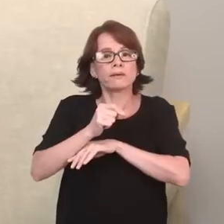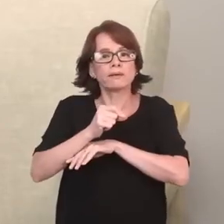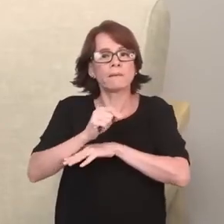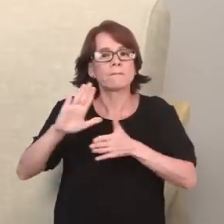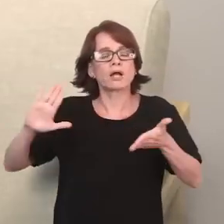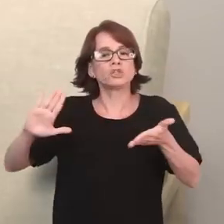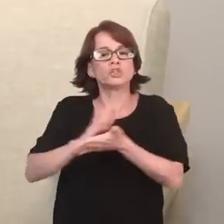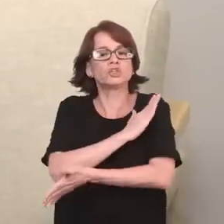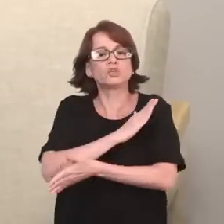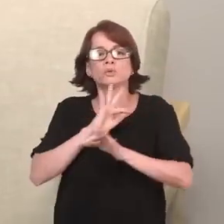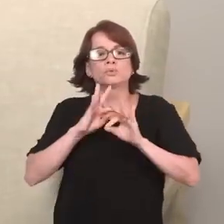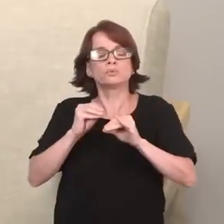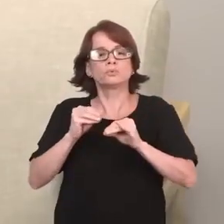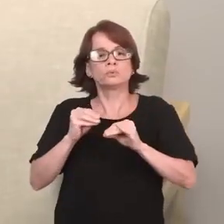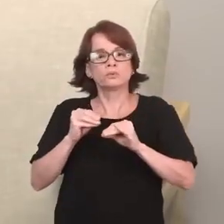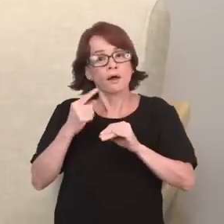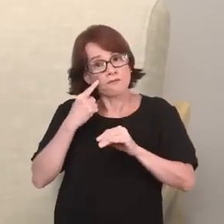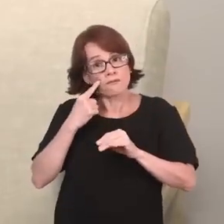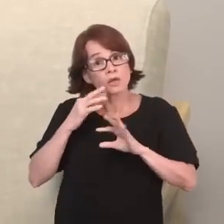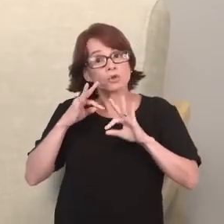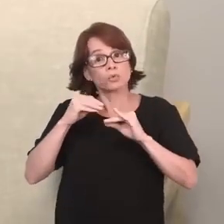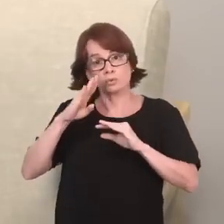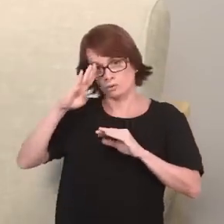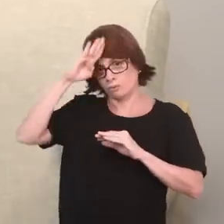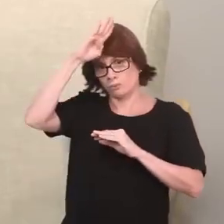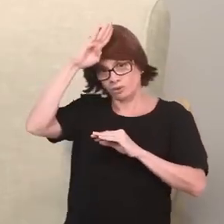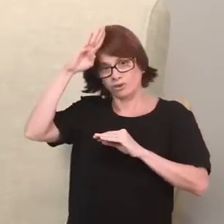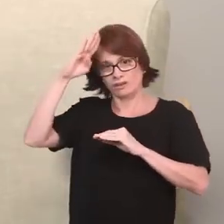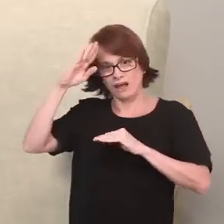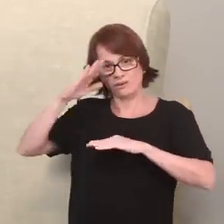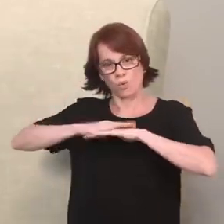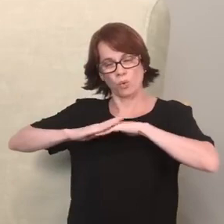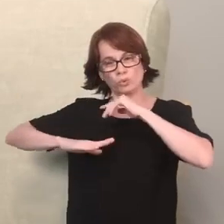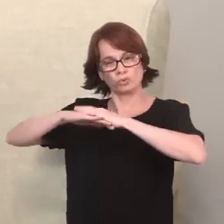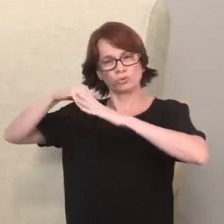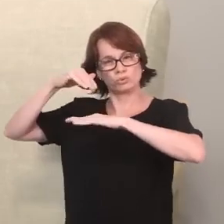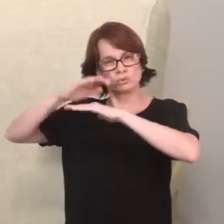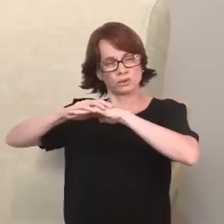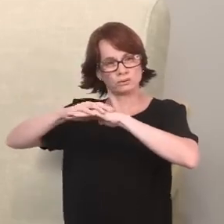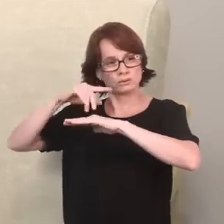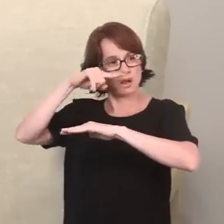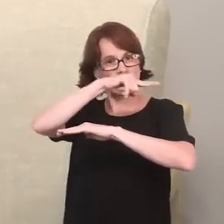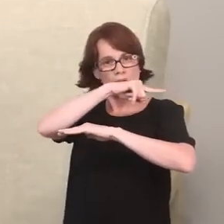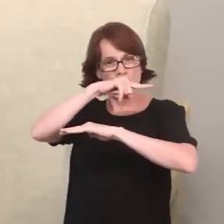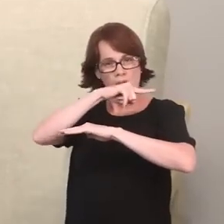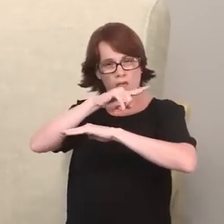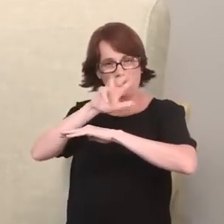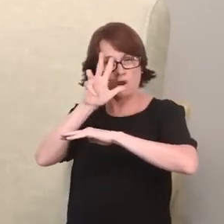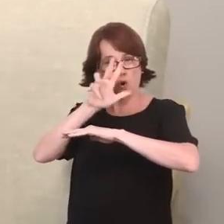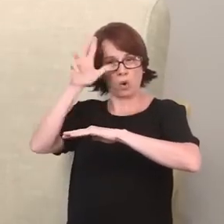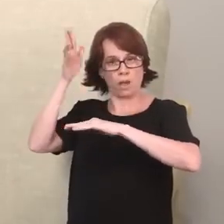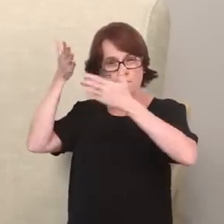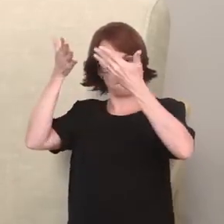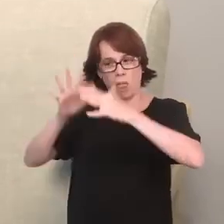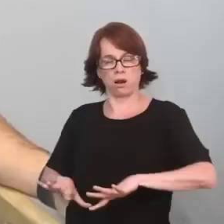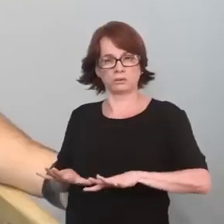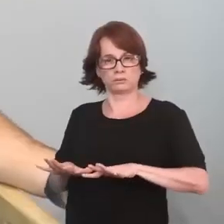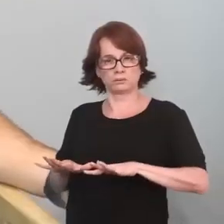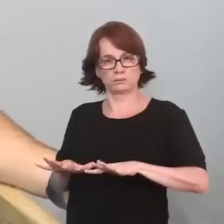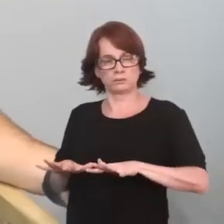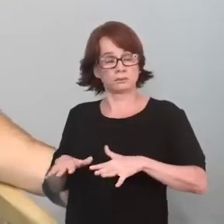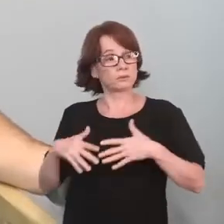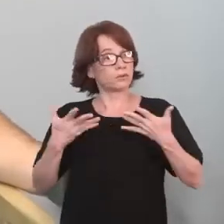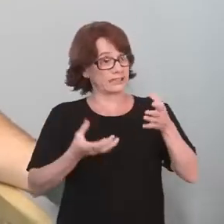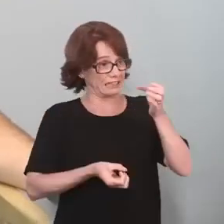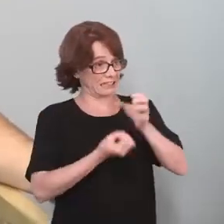que o Bolsonaro construiu pode ficar de pé, tem que destruir tudo. Tudo que dá certo, ele tem que destruir. É o caos. E quando